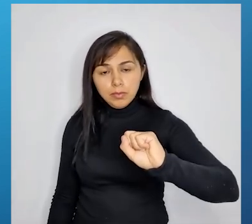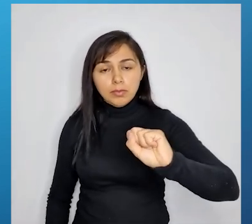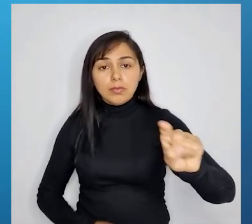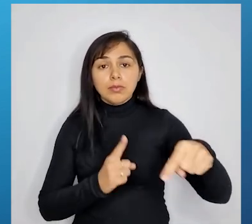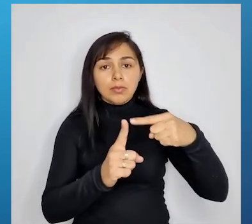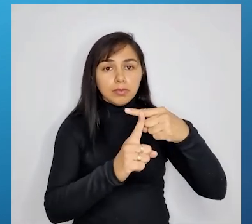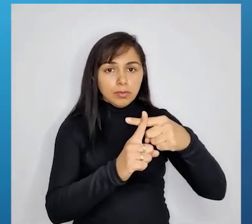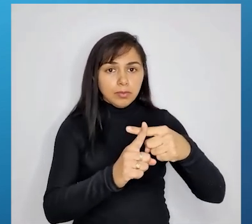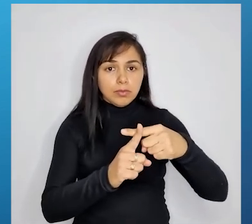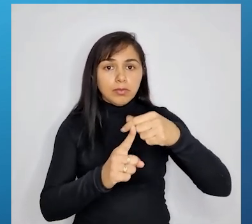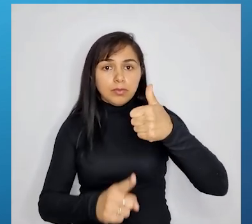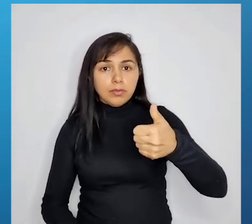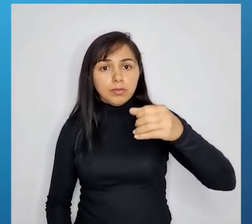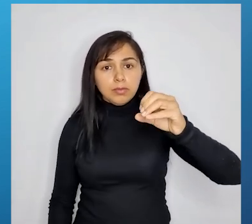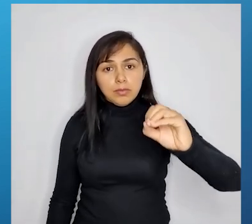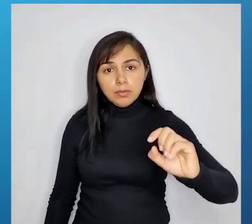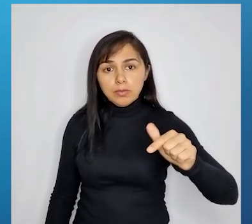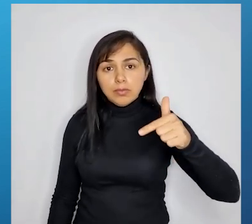mais